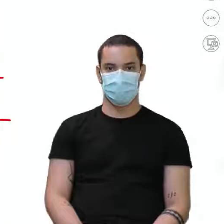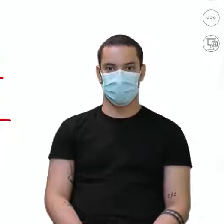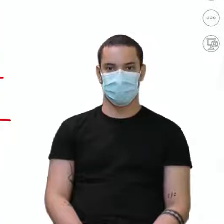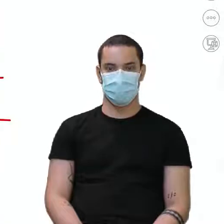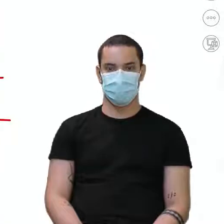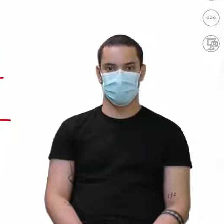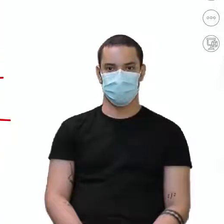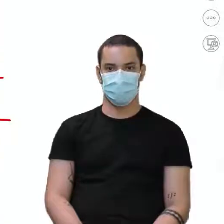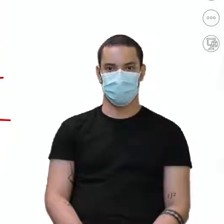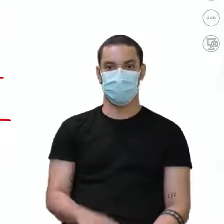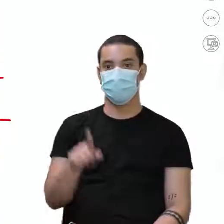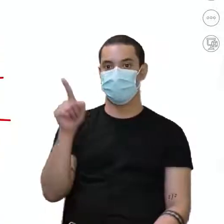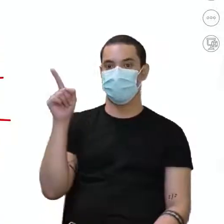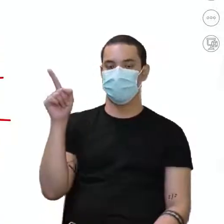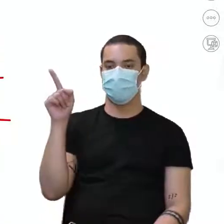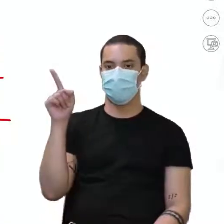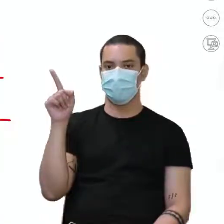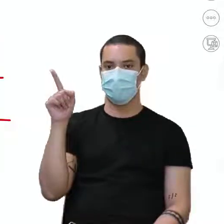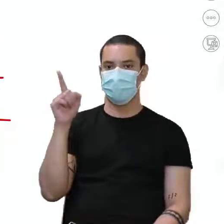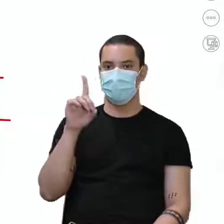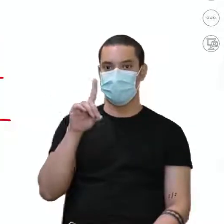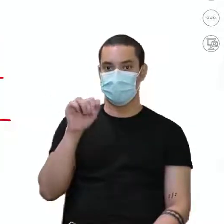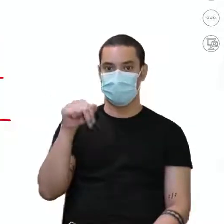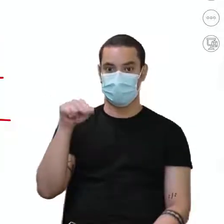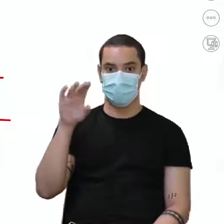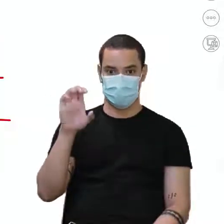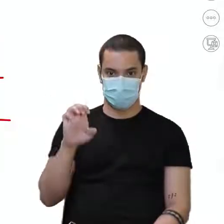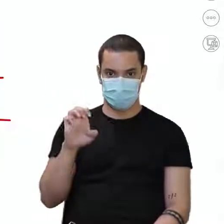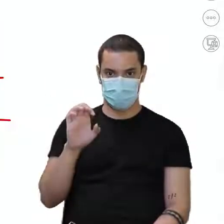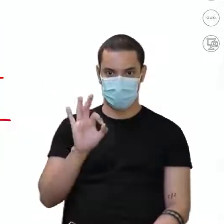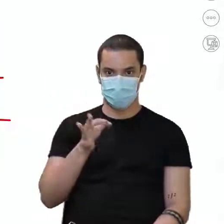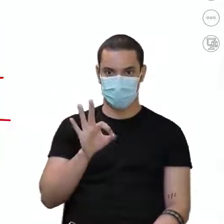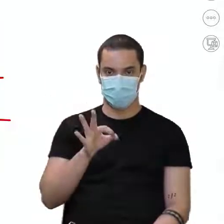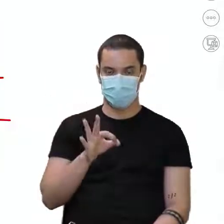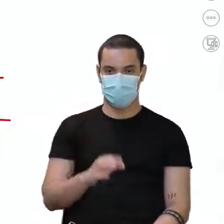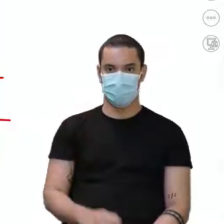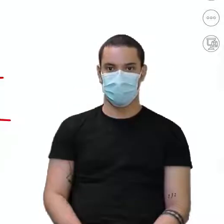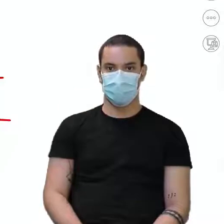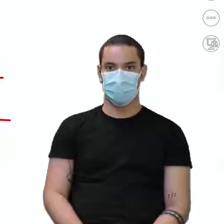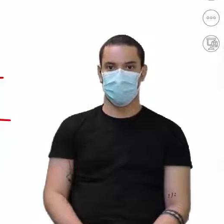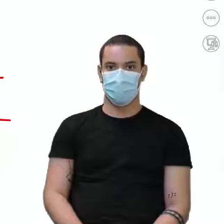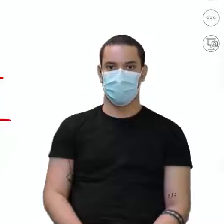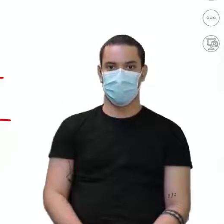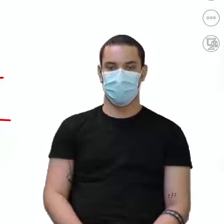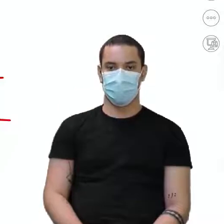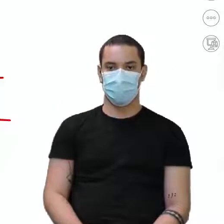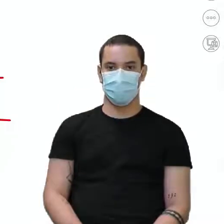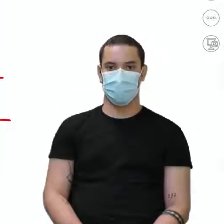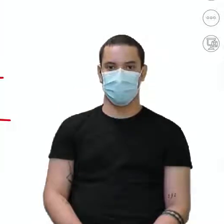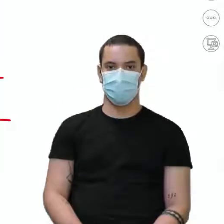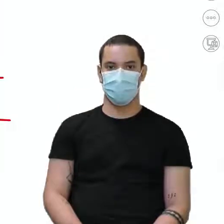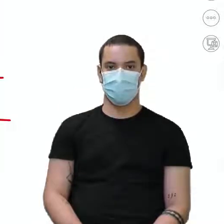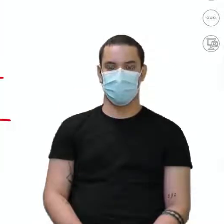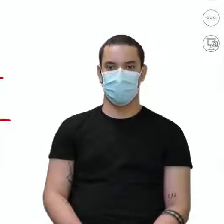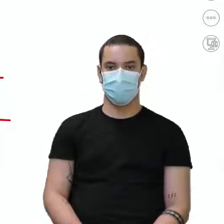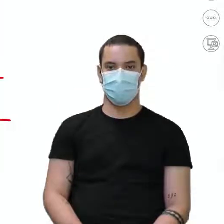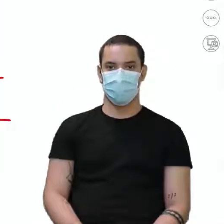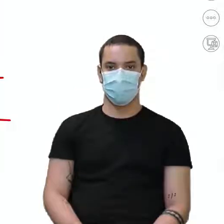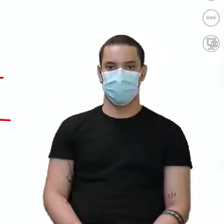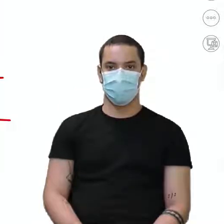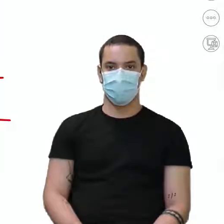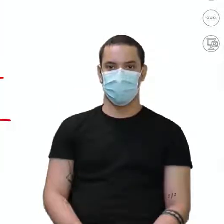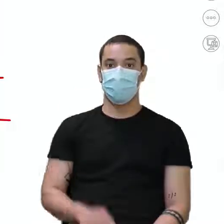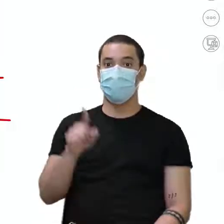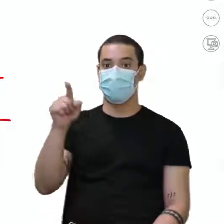dancing. Aí, ó, vem do verbo to dance. Só que aqui não tá certo não, tá? Ainda tô construindo a minha frase. Dance termina